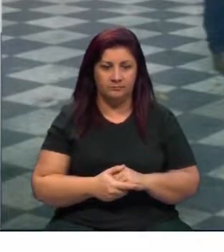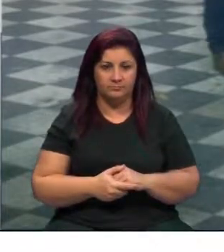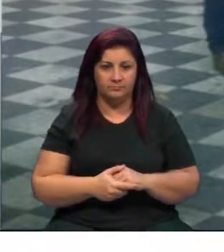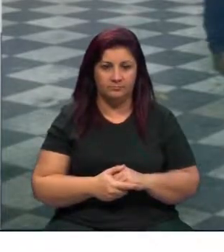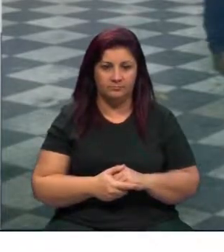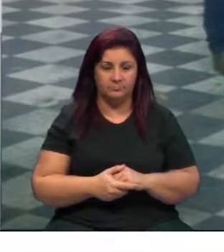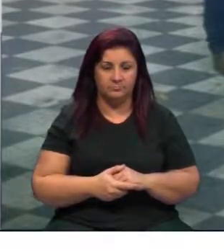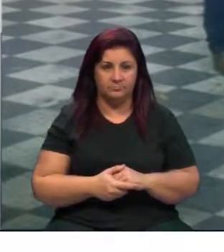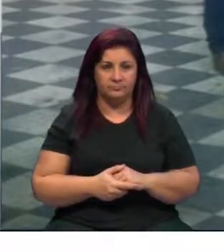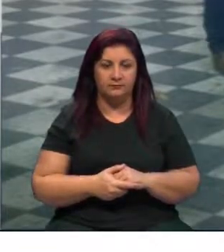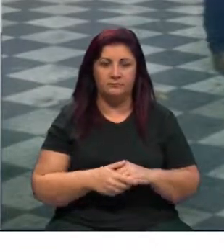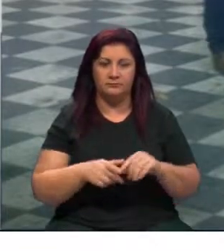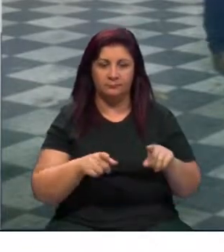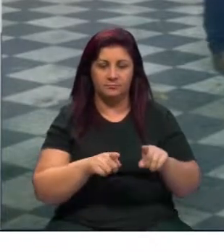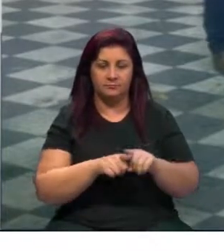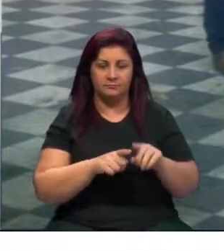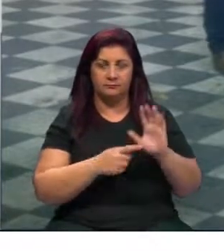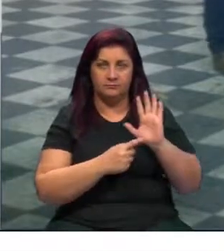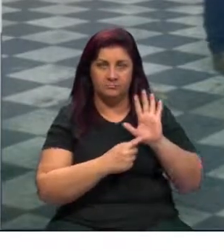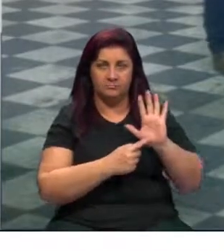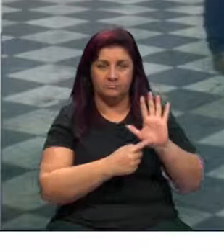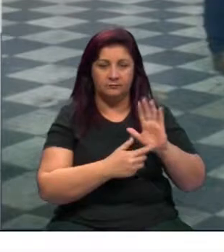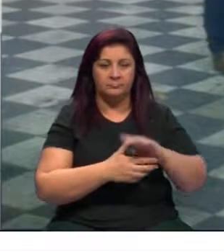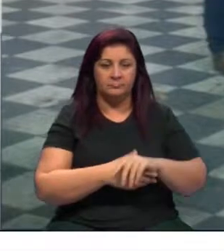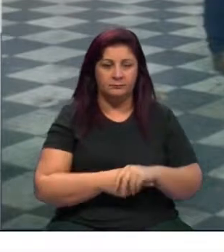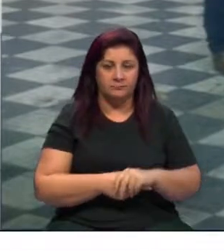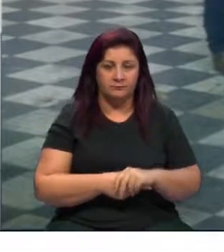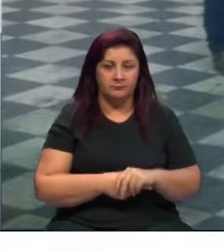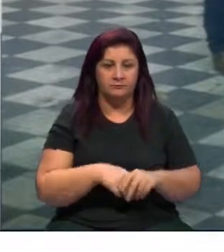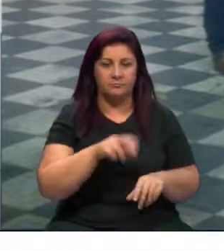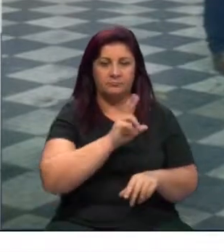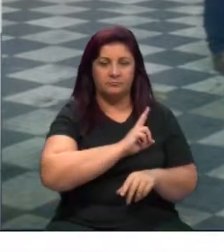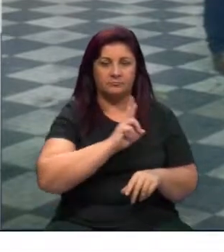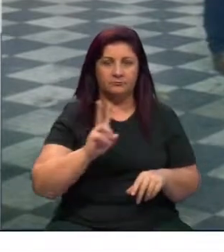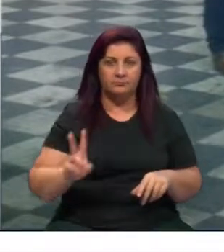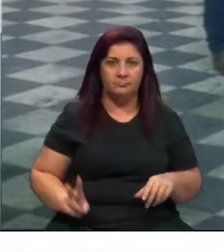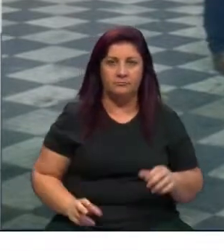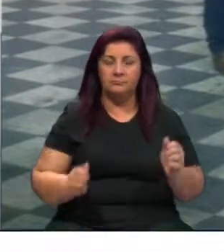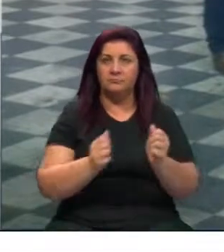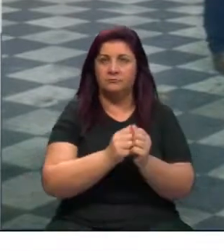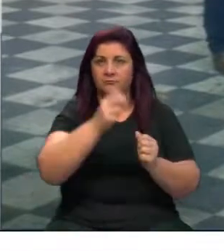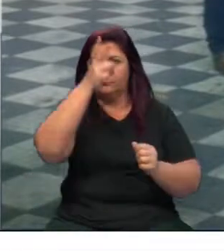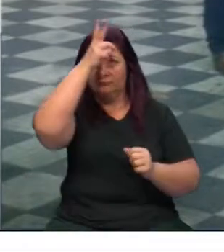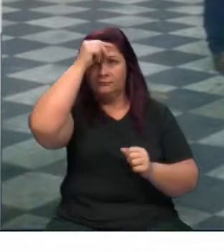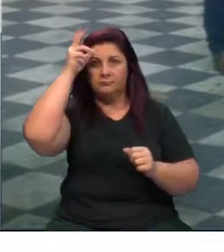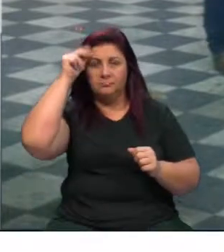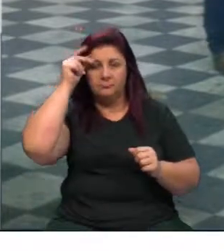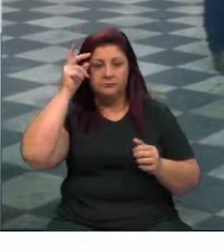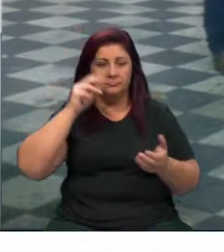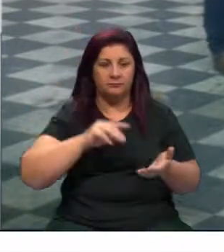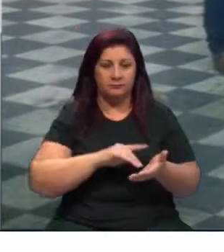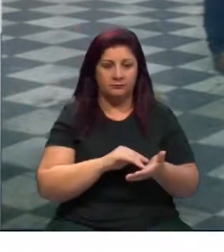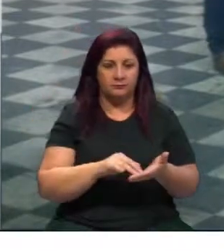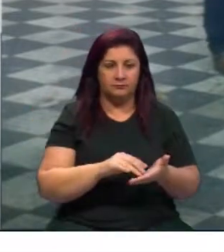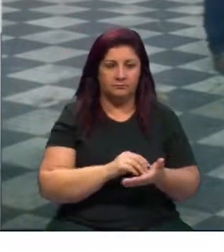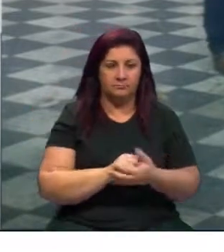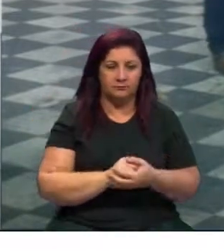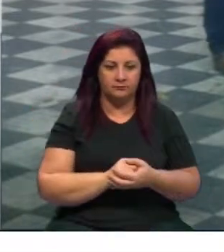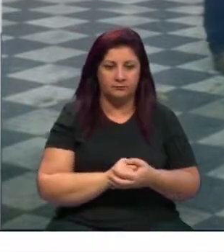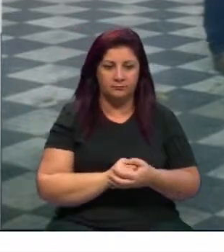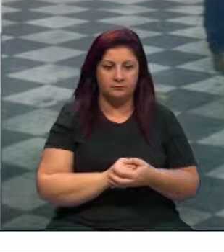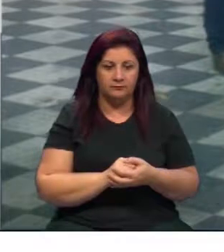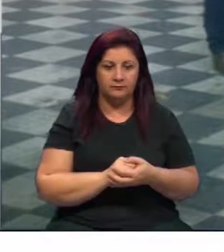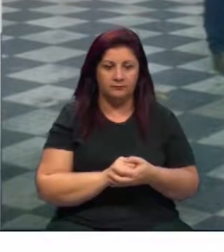A foto 2 também, com os vereadores e o prefeito e o secretário da mobilidade